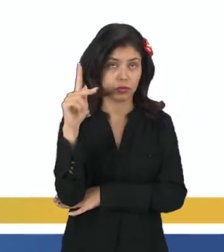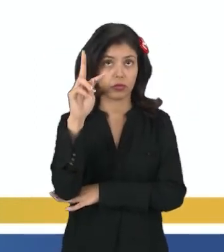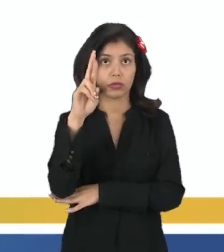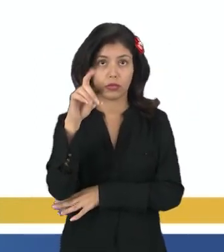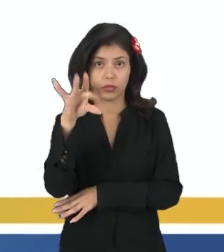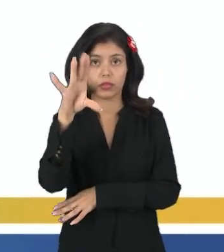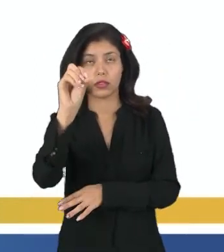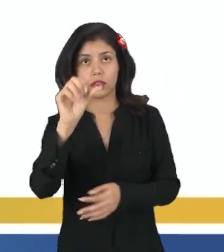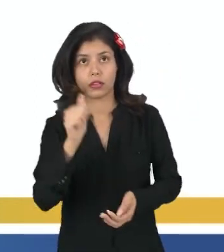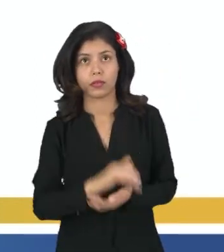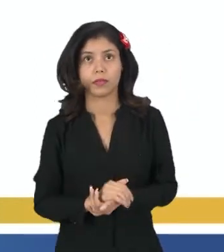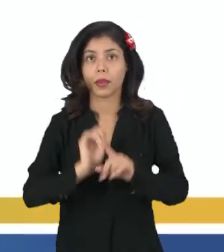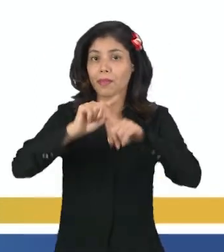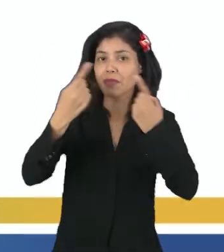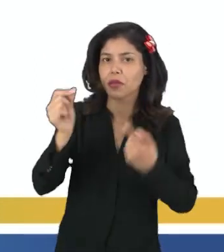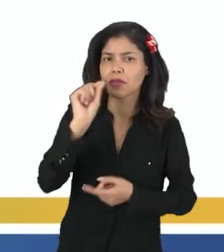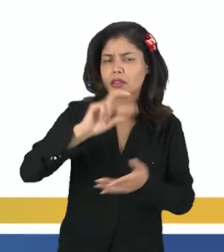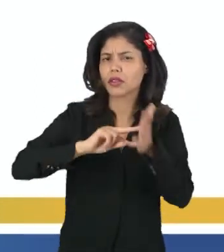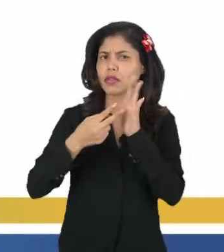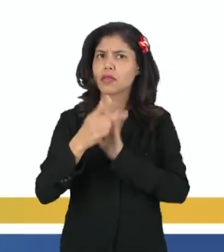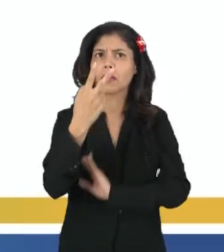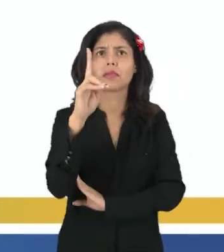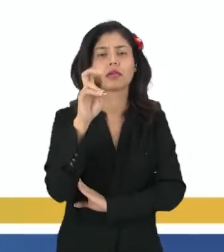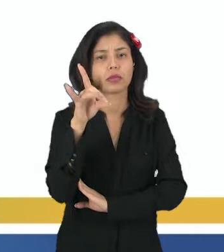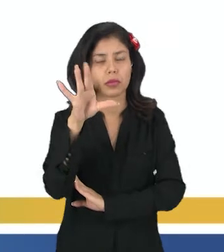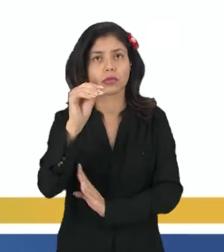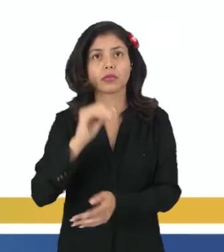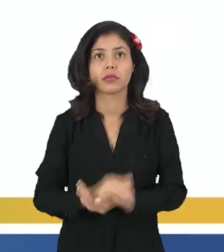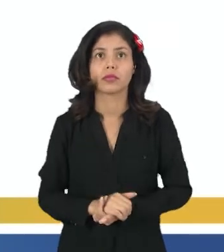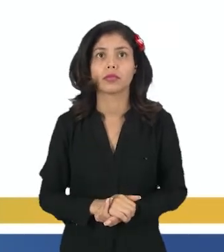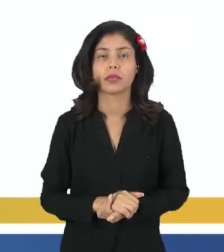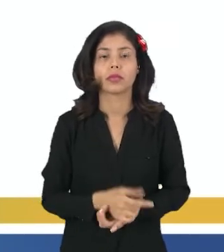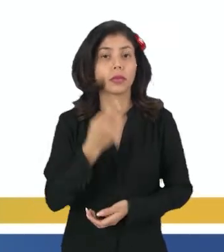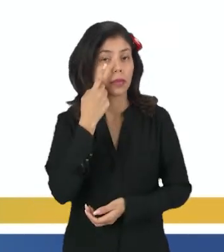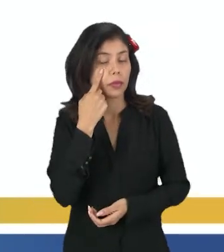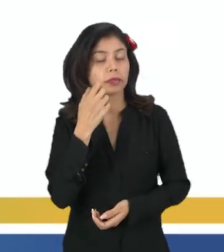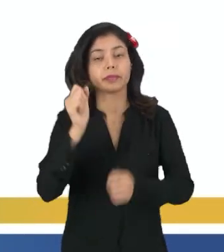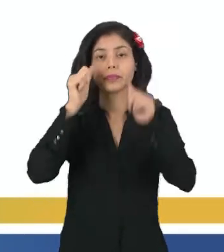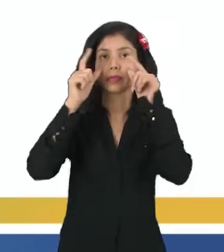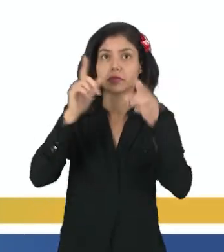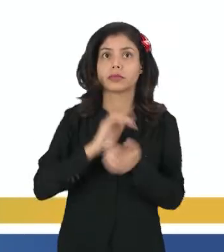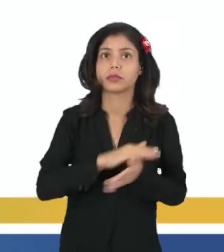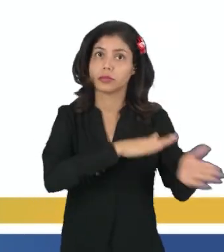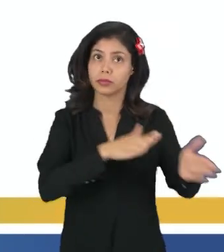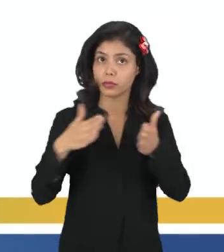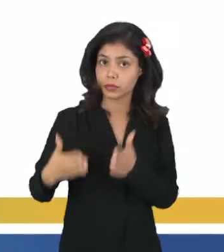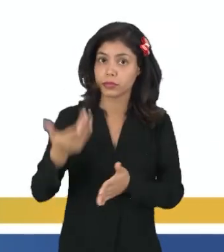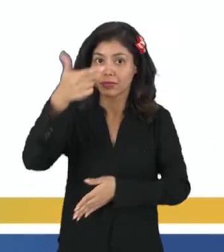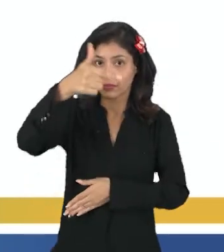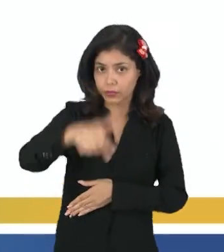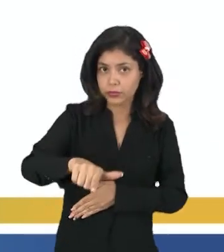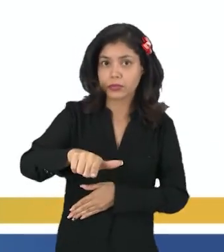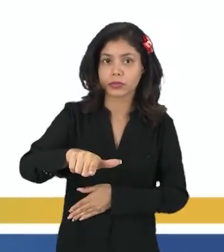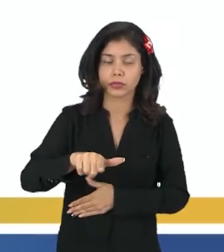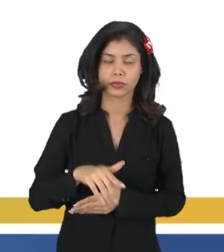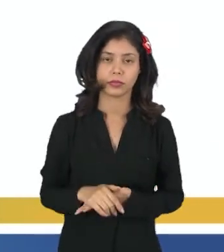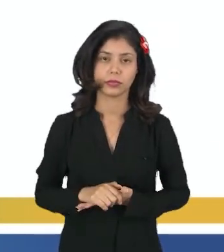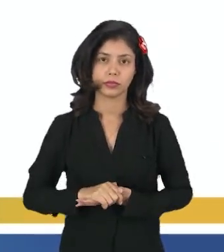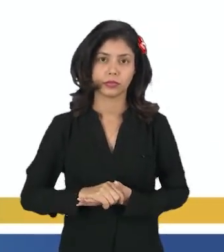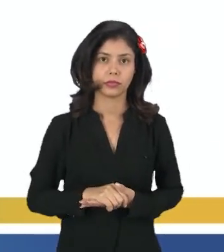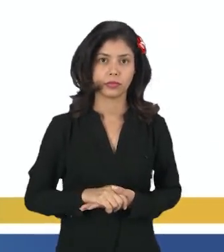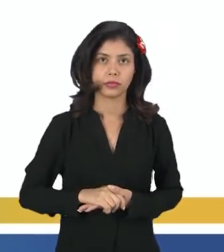exatos periódicos né mas o que quer dizer periódico então preste som periódico é a partir